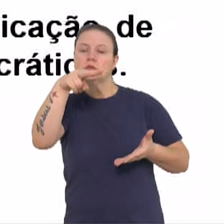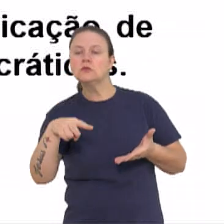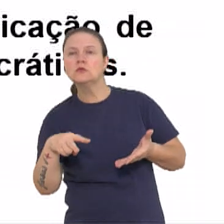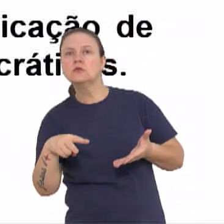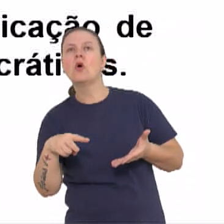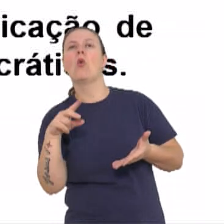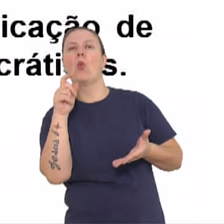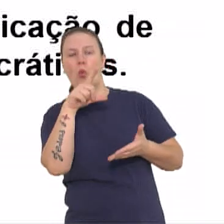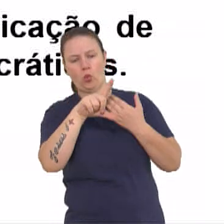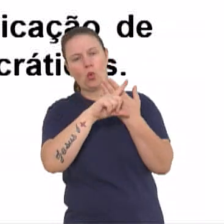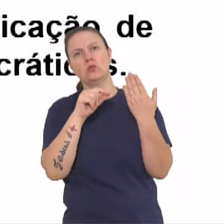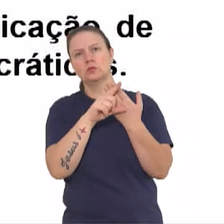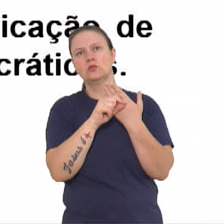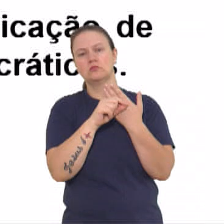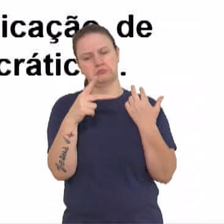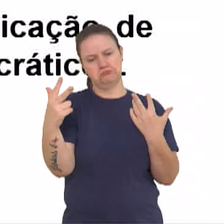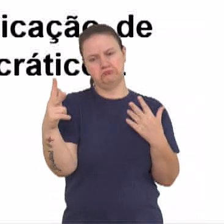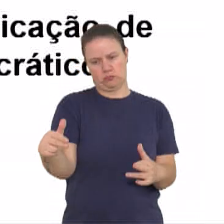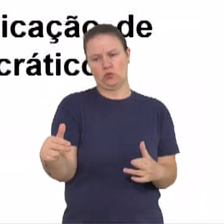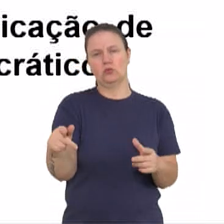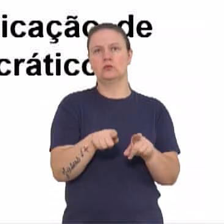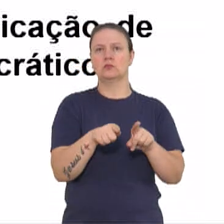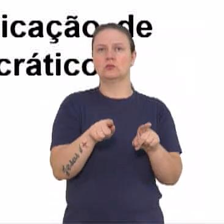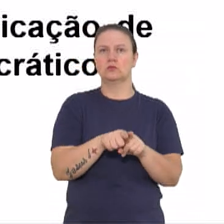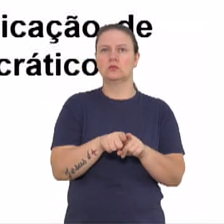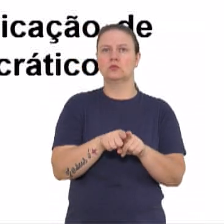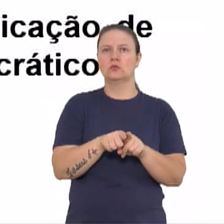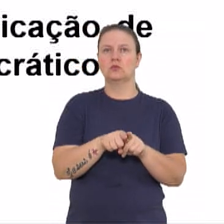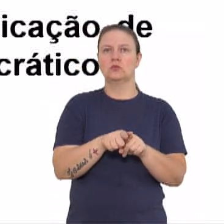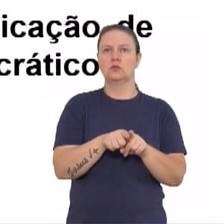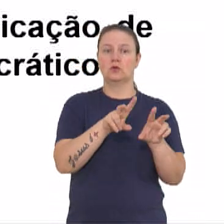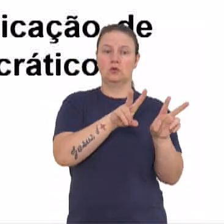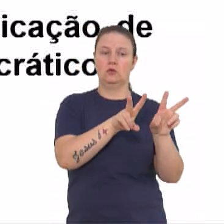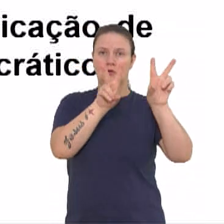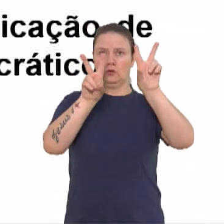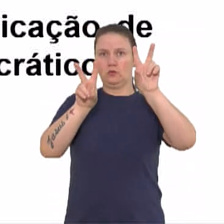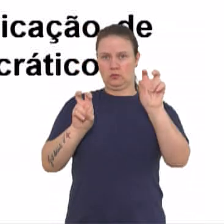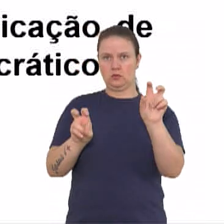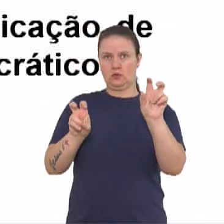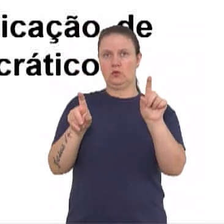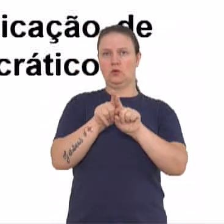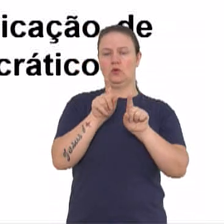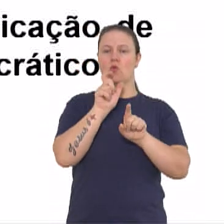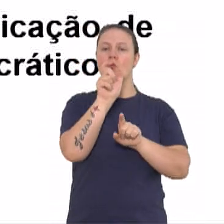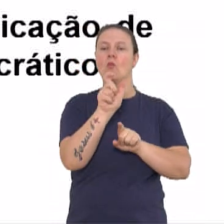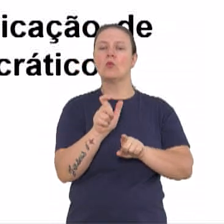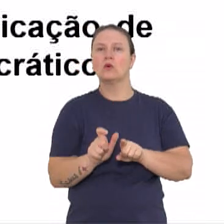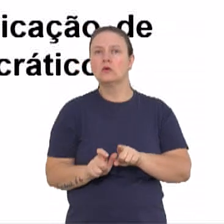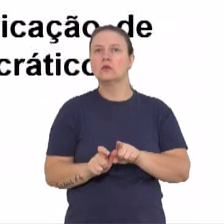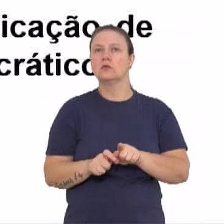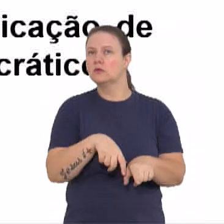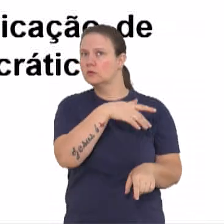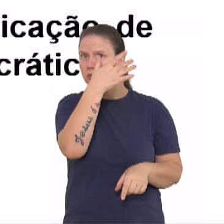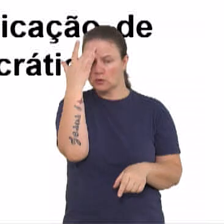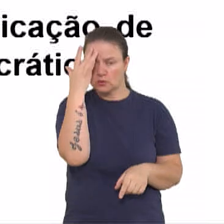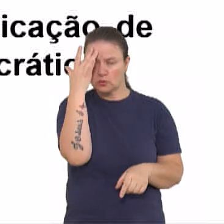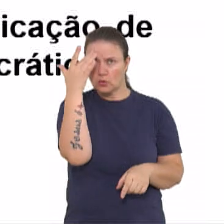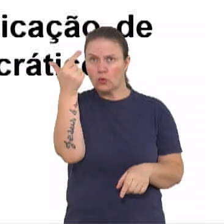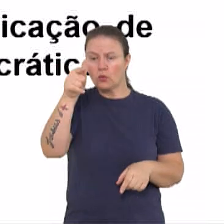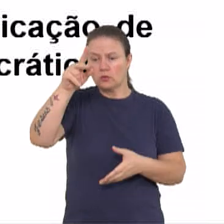ao contrário do fragmento, que é a citação literal das palavras de um autor por